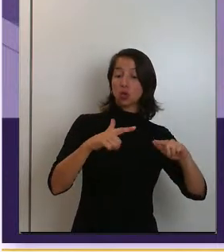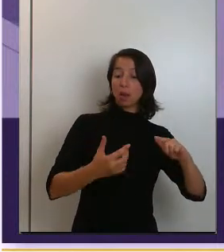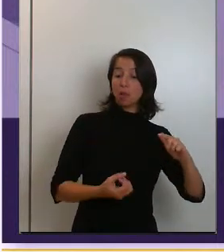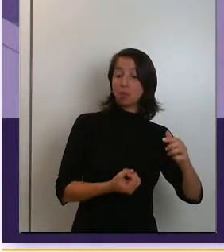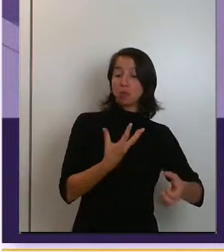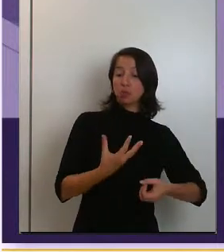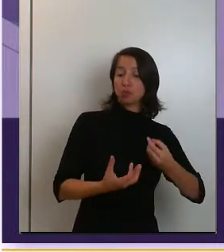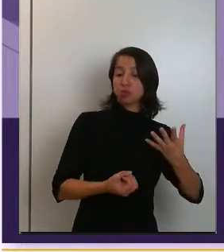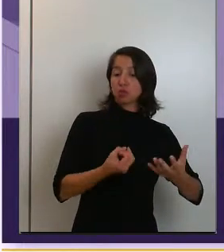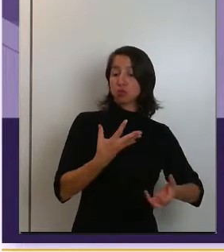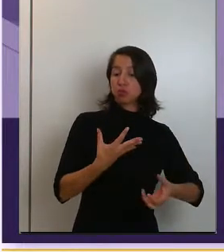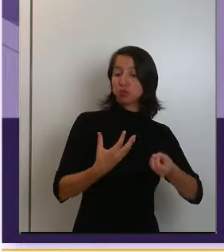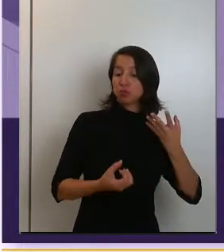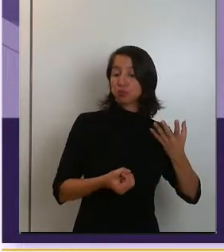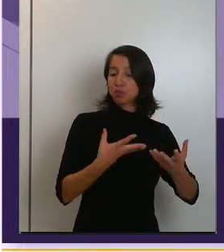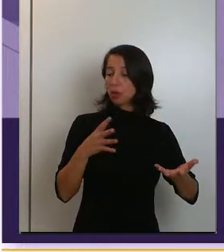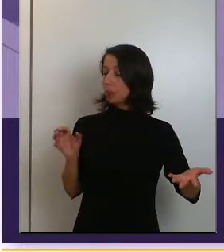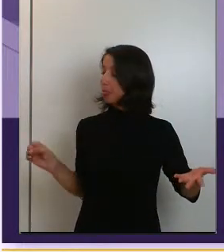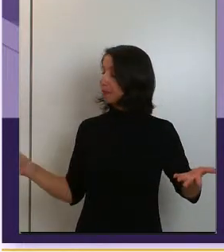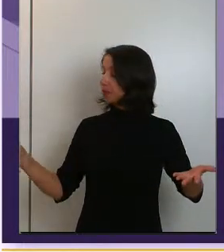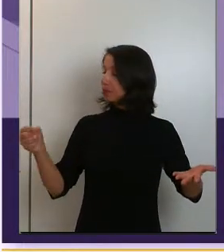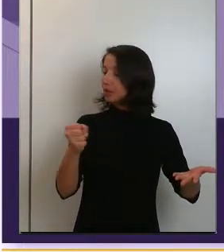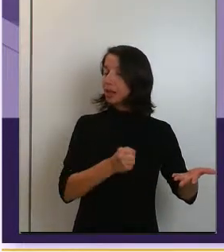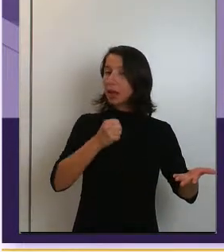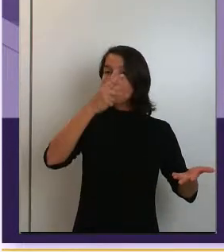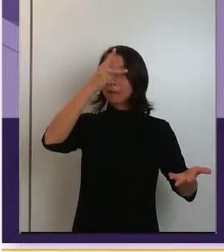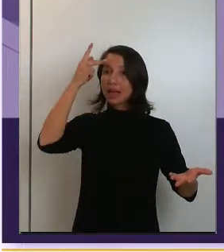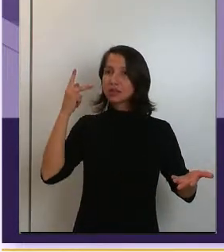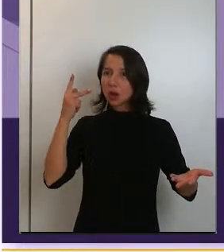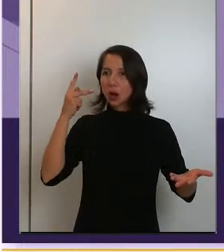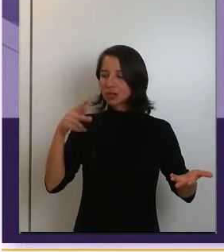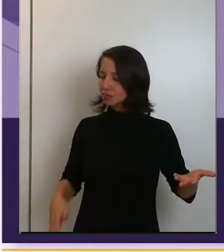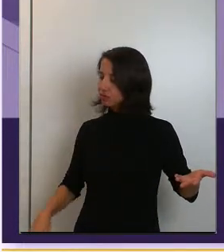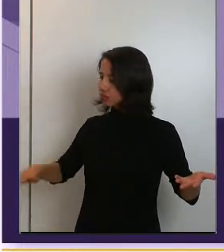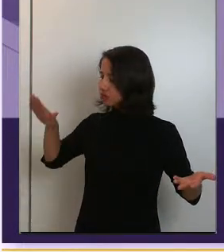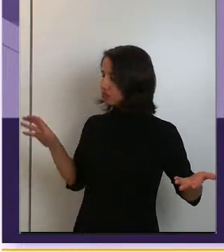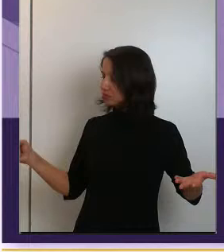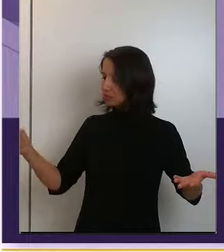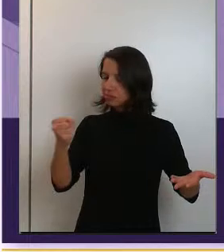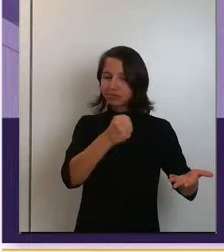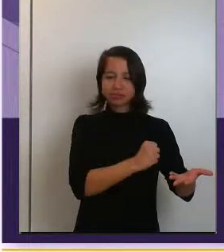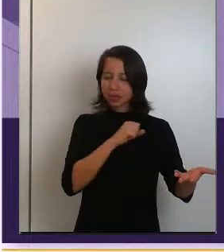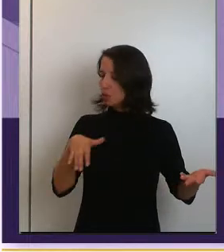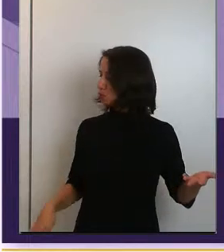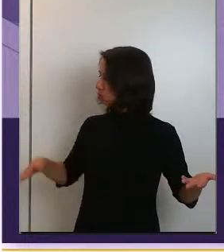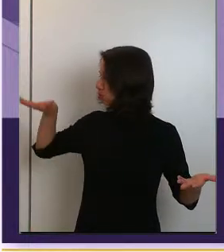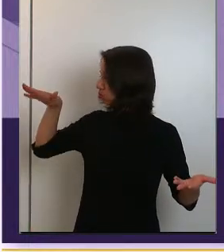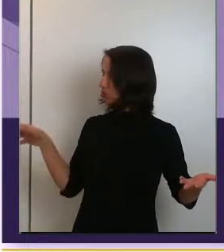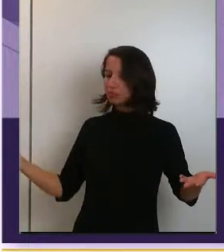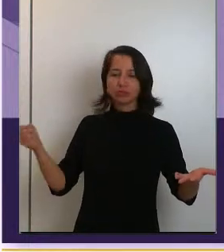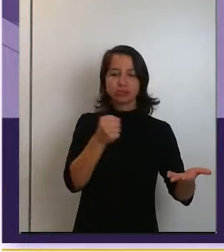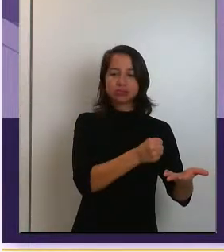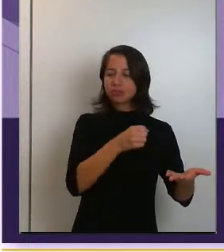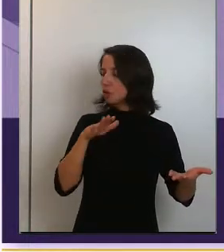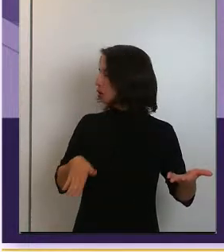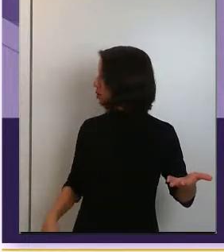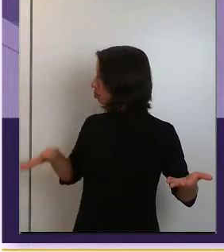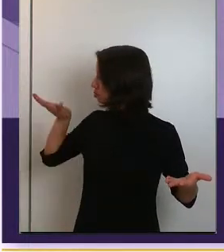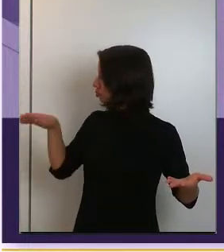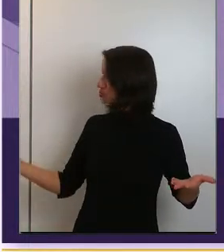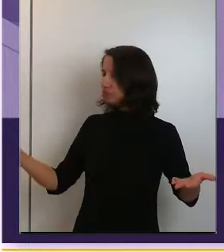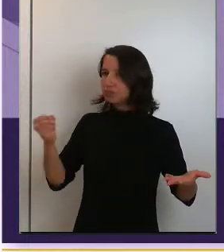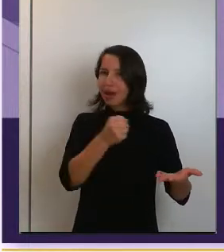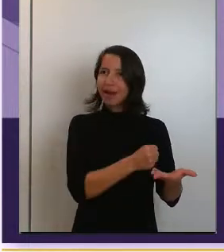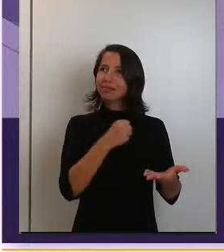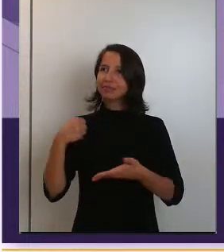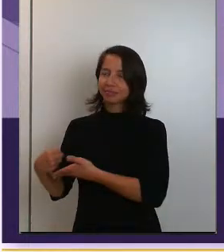de forma gratuita há muito tempo por nós mulheres. O trabalho reprodutivo somente é realizado, ele somente existe porque ele se